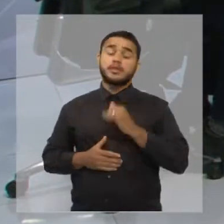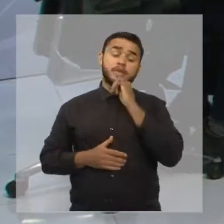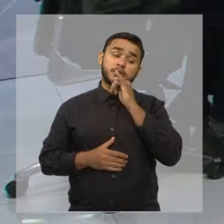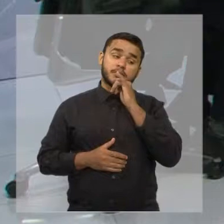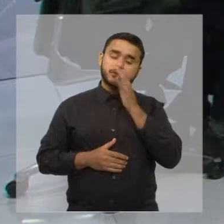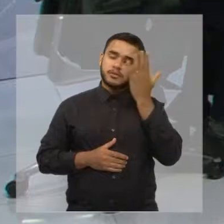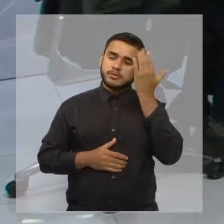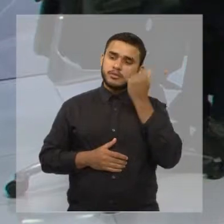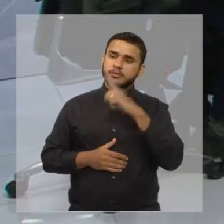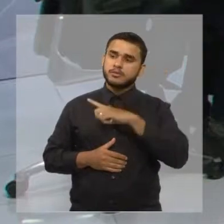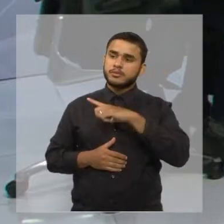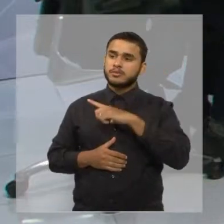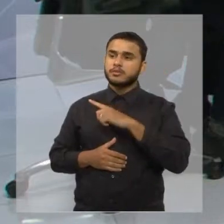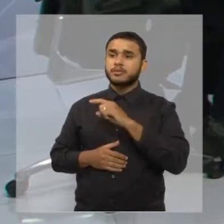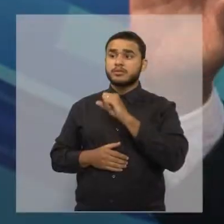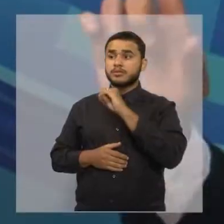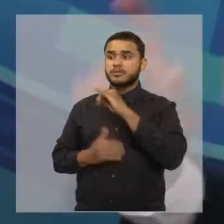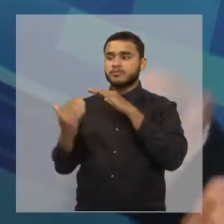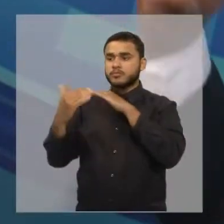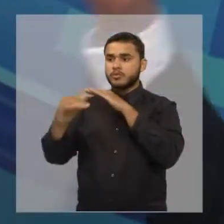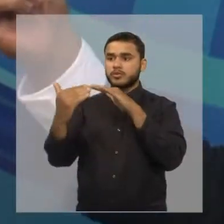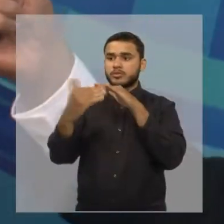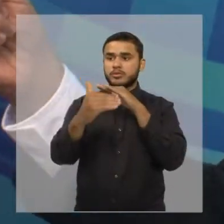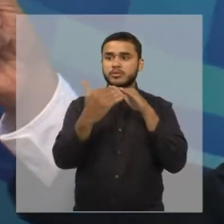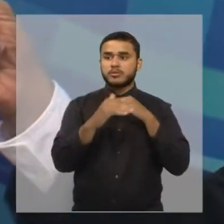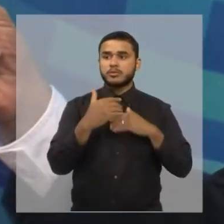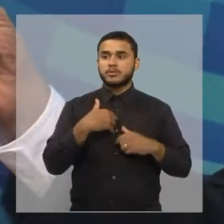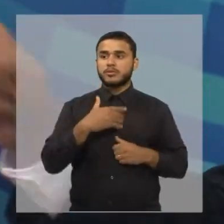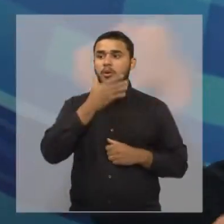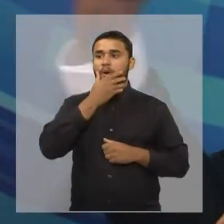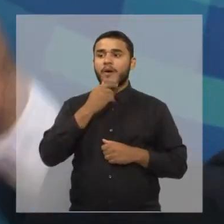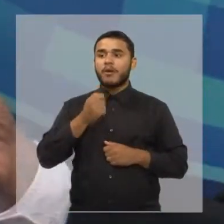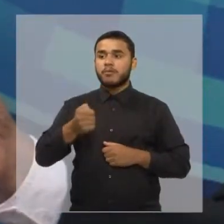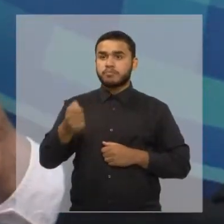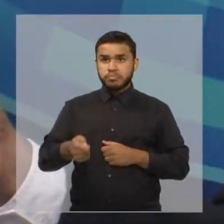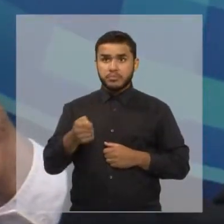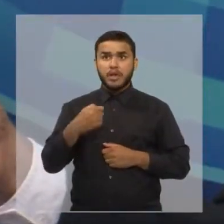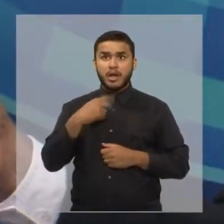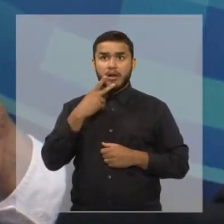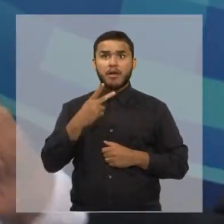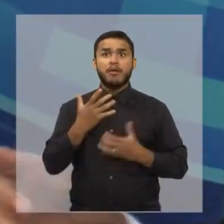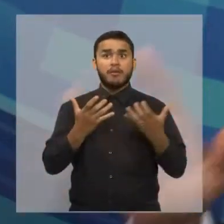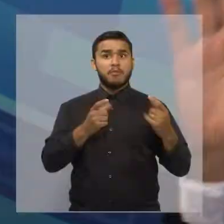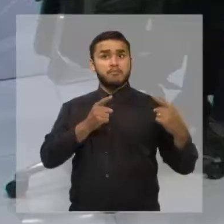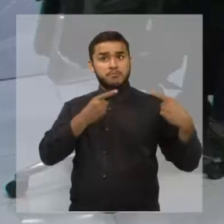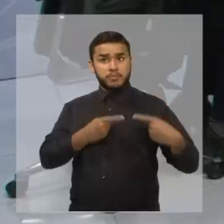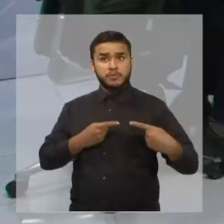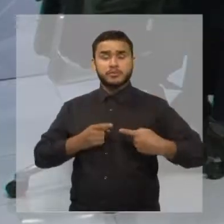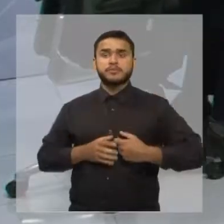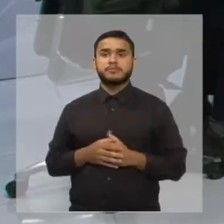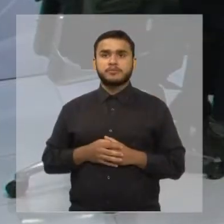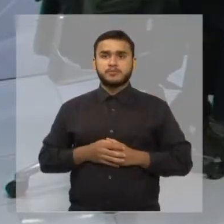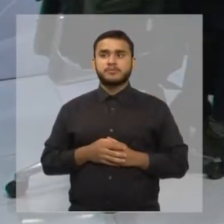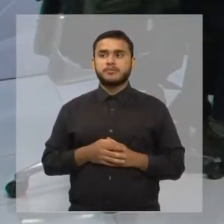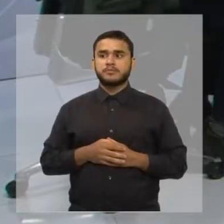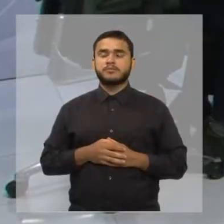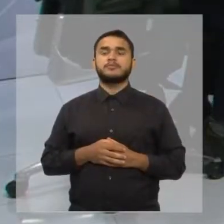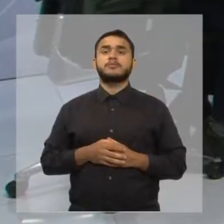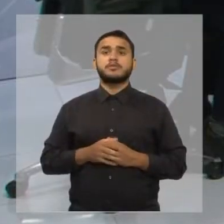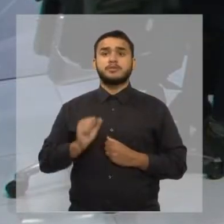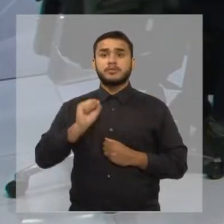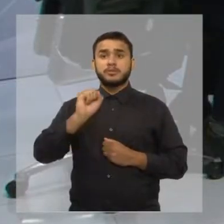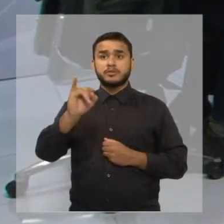determinadas referências culturais, você é rotulado de machista. E isso é guerra também, isso é escolha de inimigo. Infelizmente, os nossos liberais não estão agindo... Se você se opõe